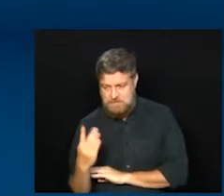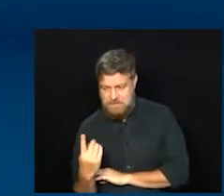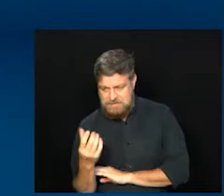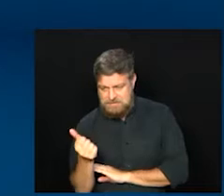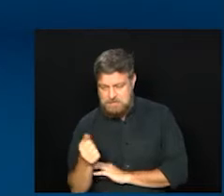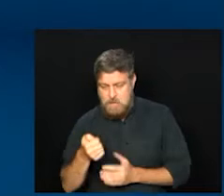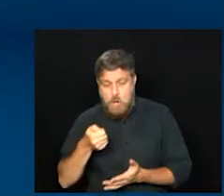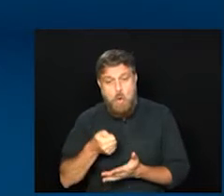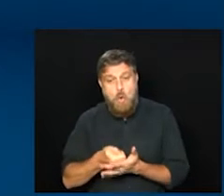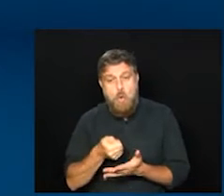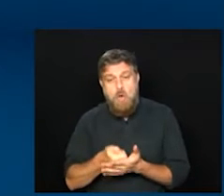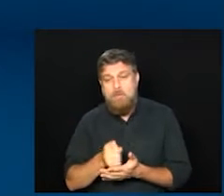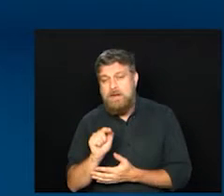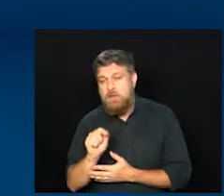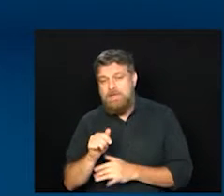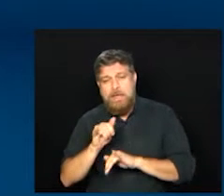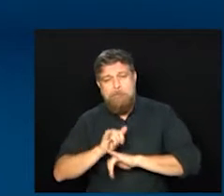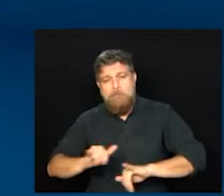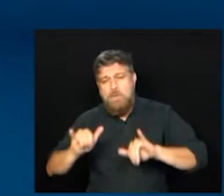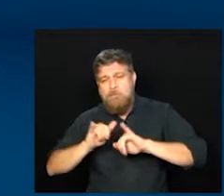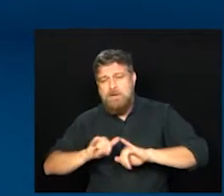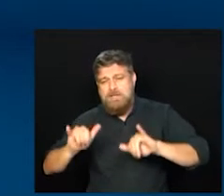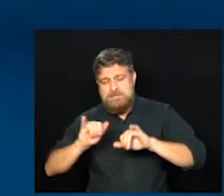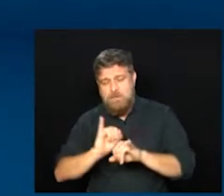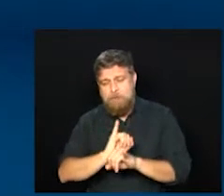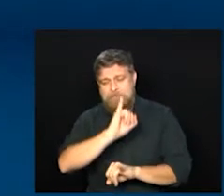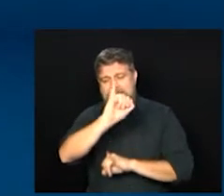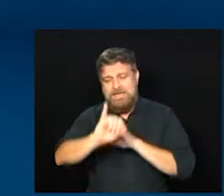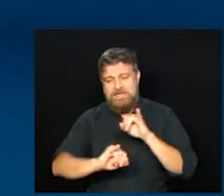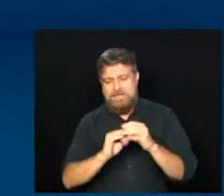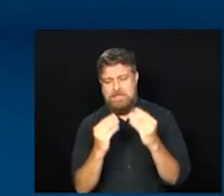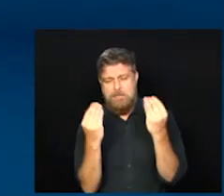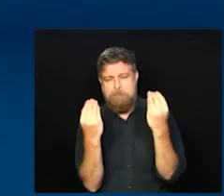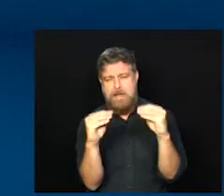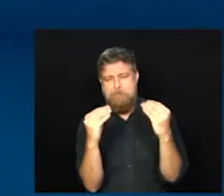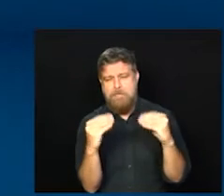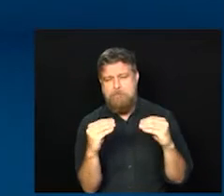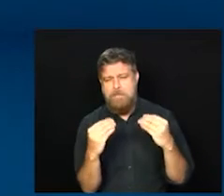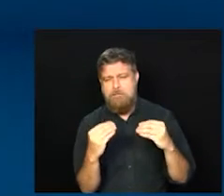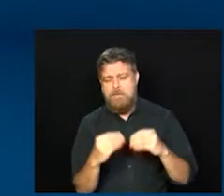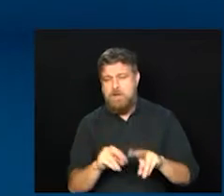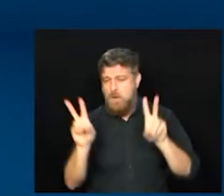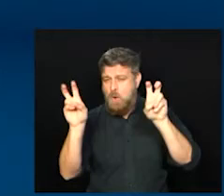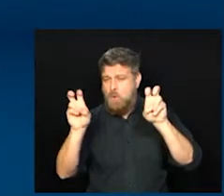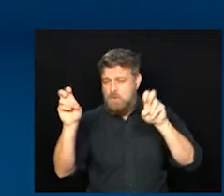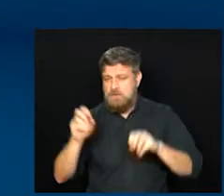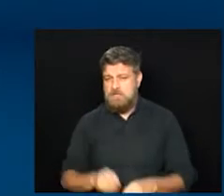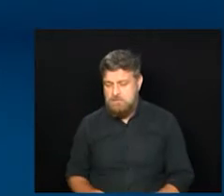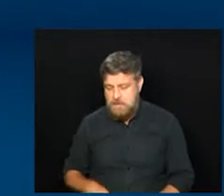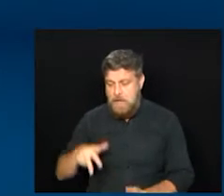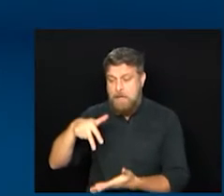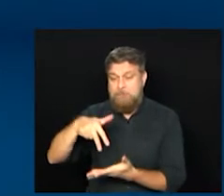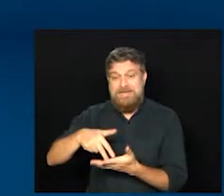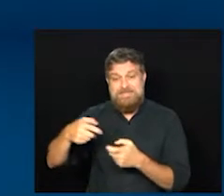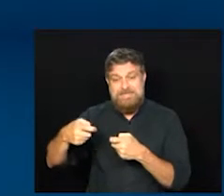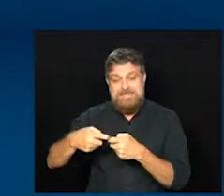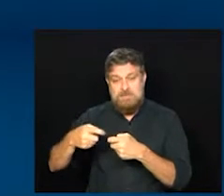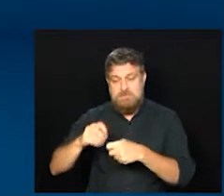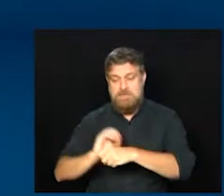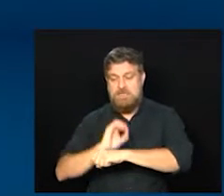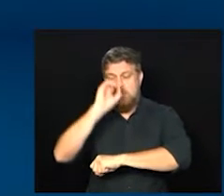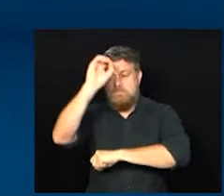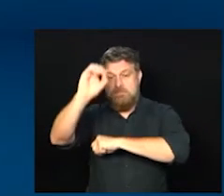da obrigatoriedade da publicação via internet de informações sobre os plantões médicos da rede pública de